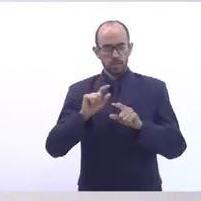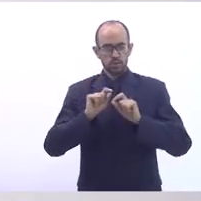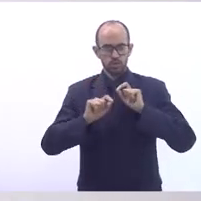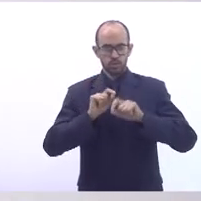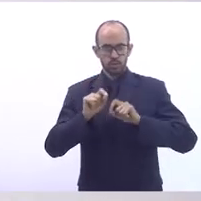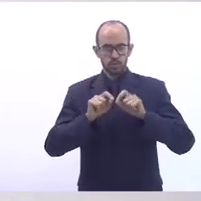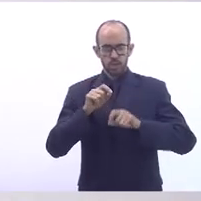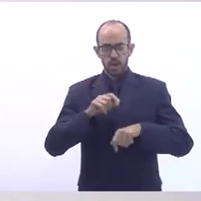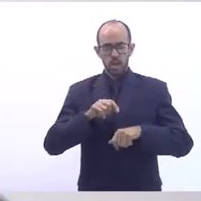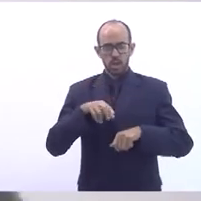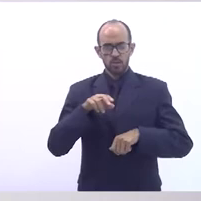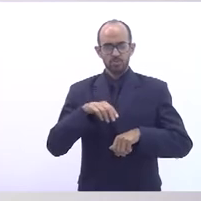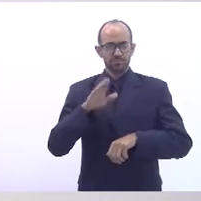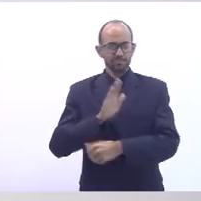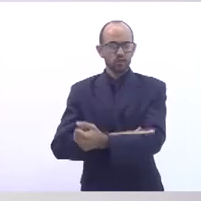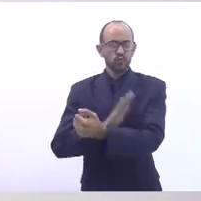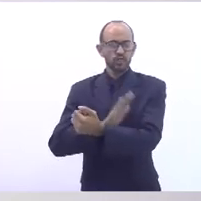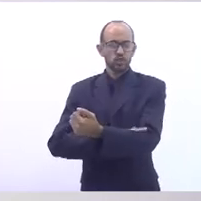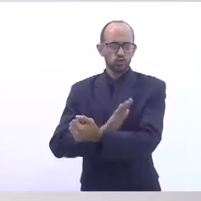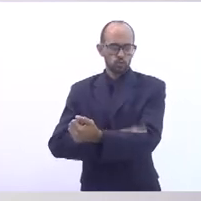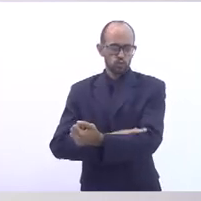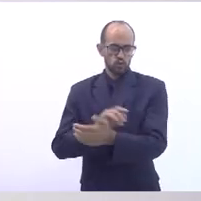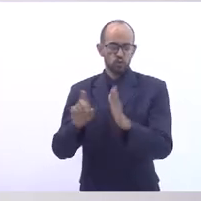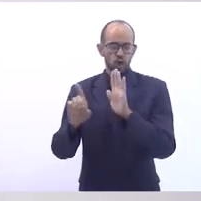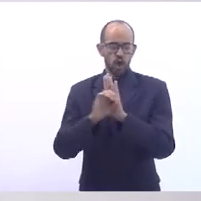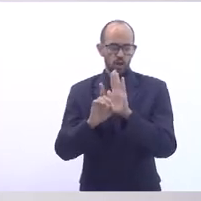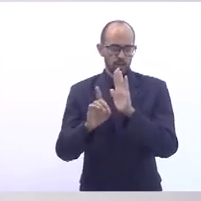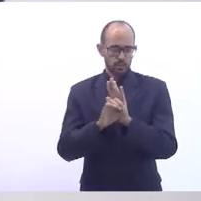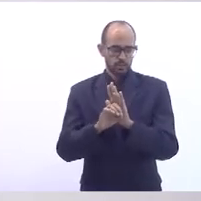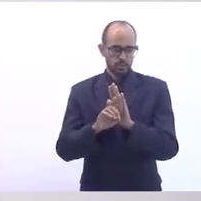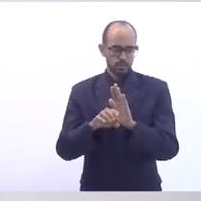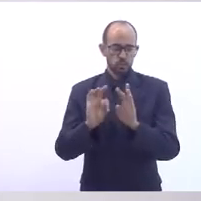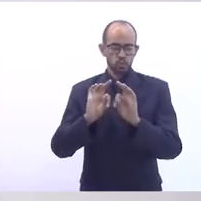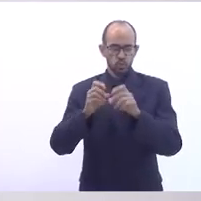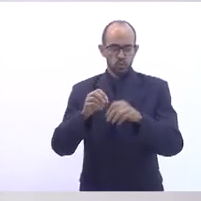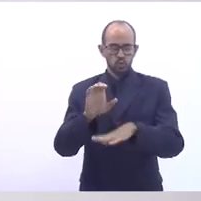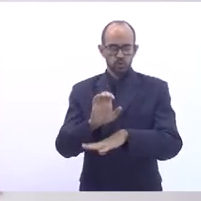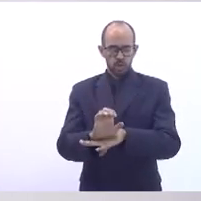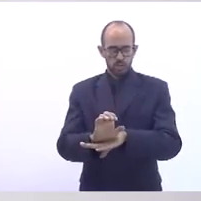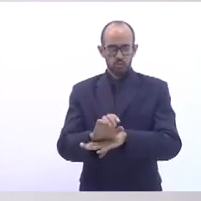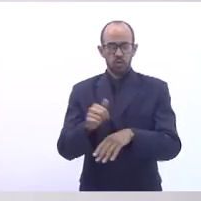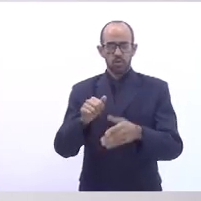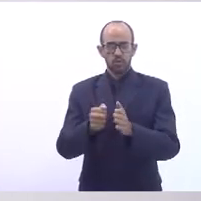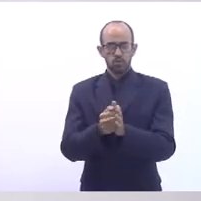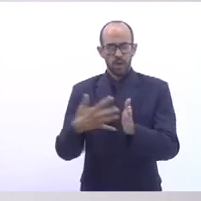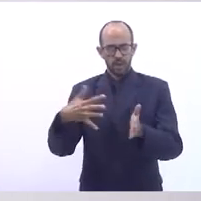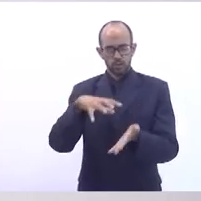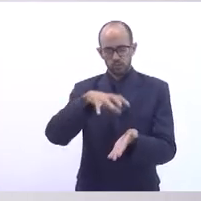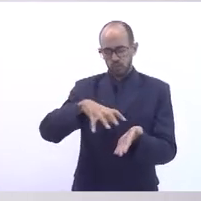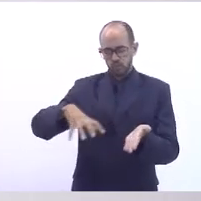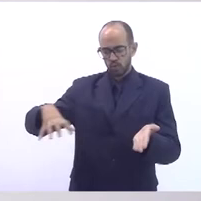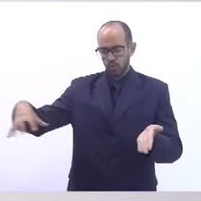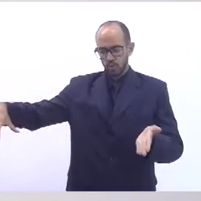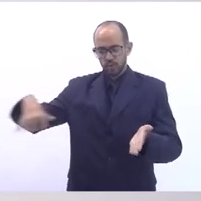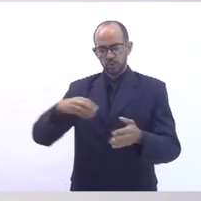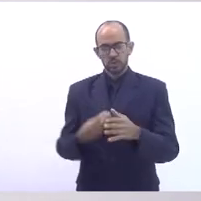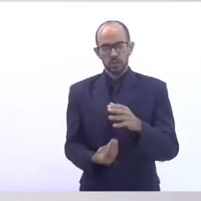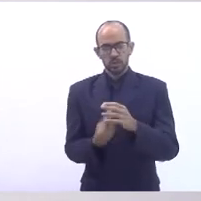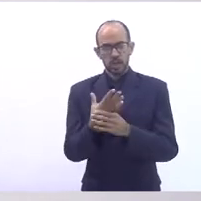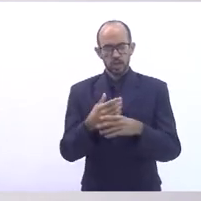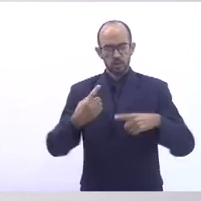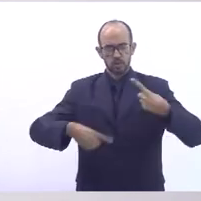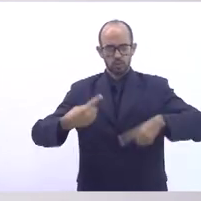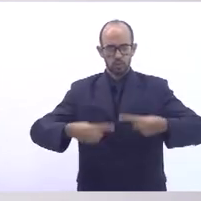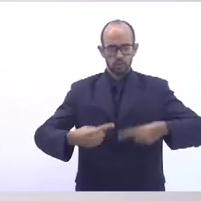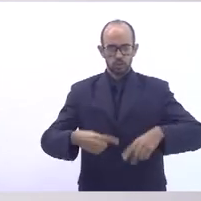abuso de drogas do Estado todo hoje em dia várias subseções da OAB criaram comissões de políticas sobre drogas